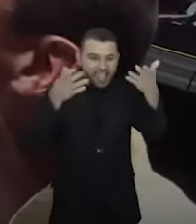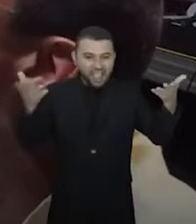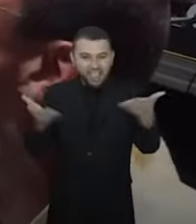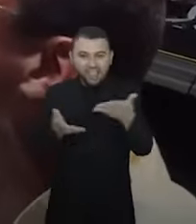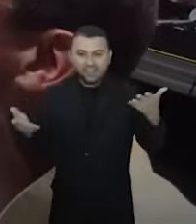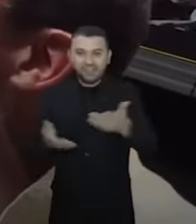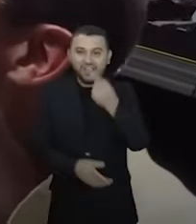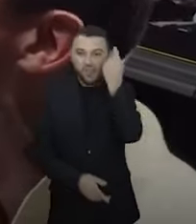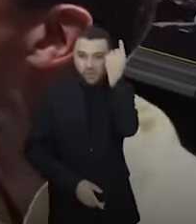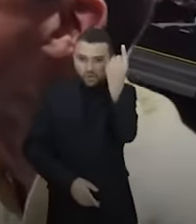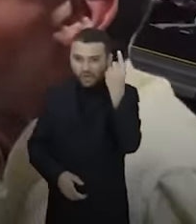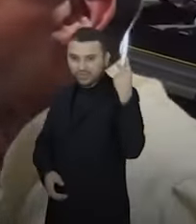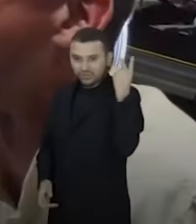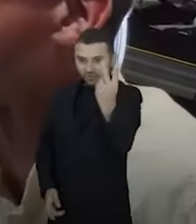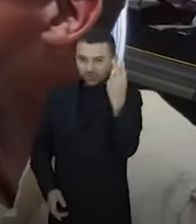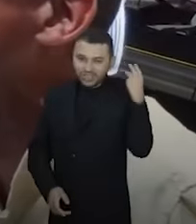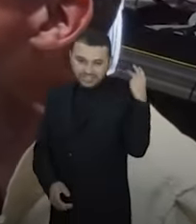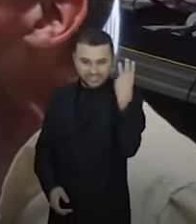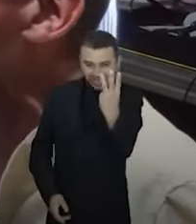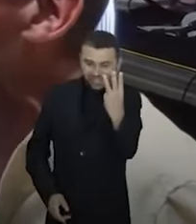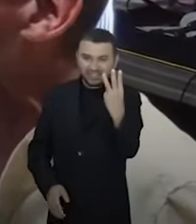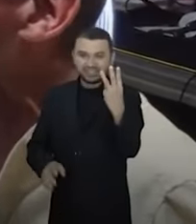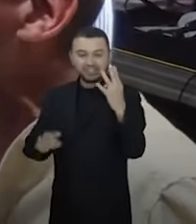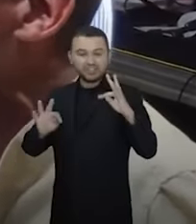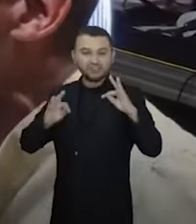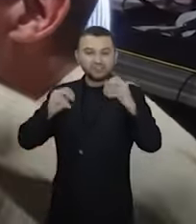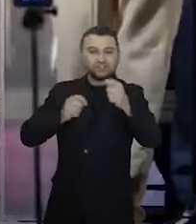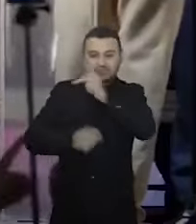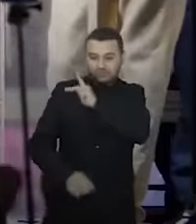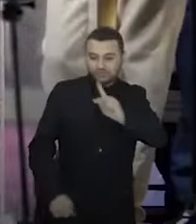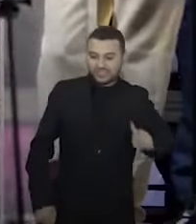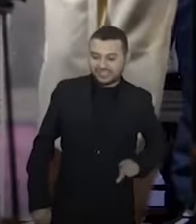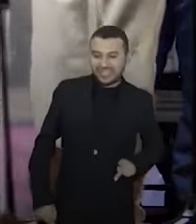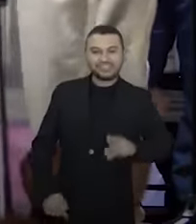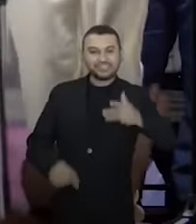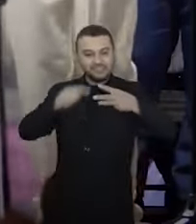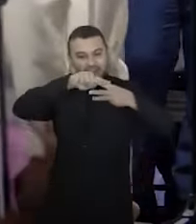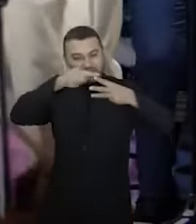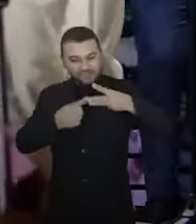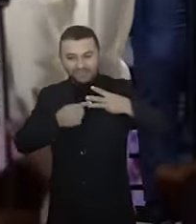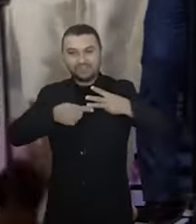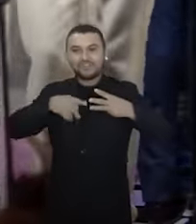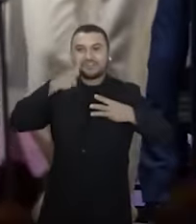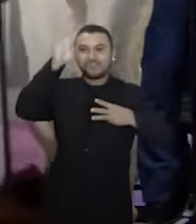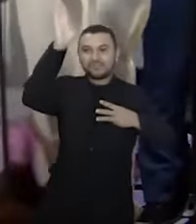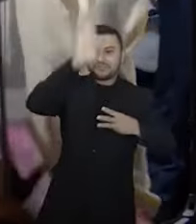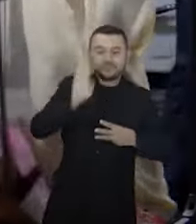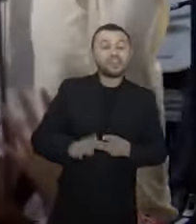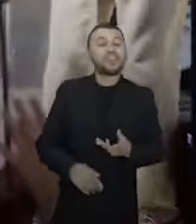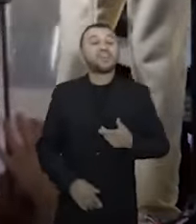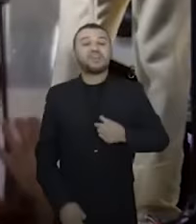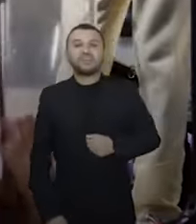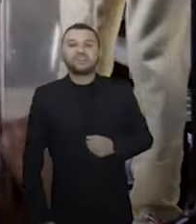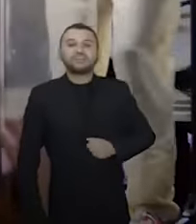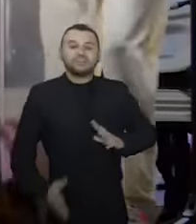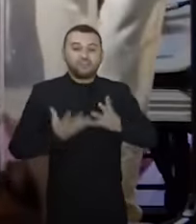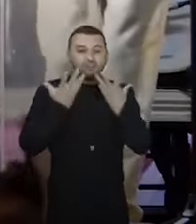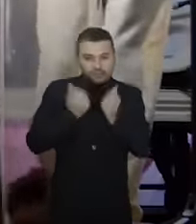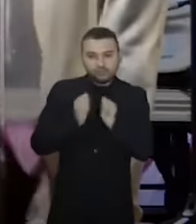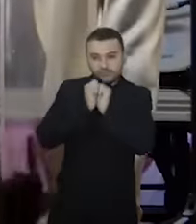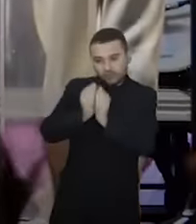uma, duas, três. Presidente do Brasil, bora! Eu digo junto a